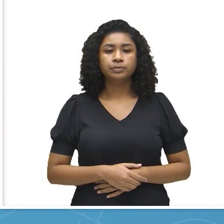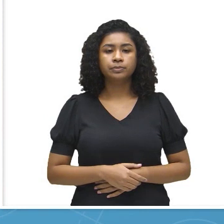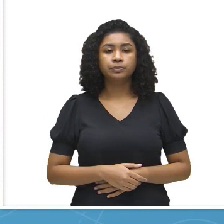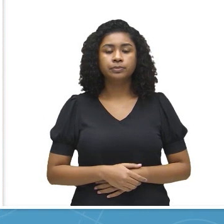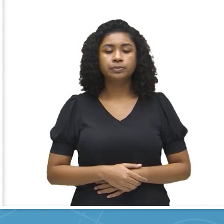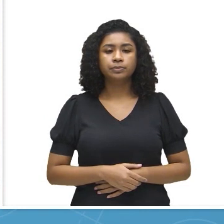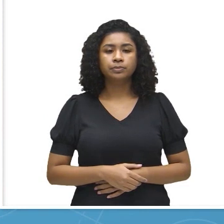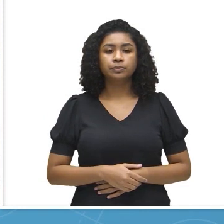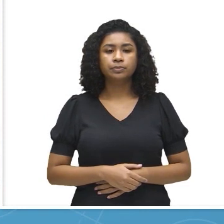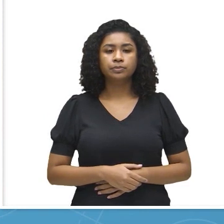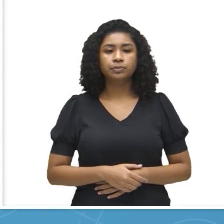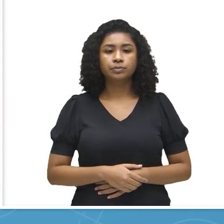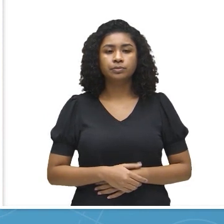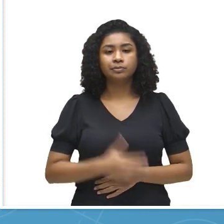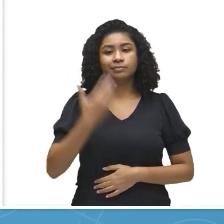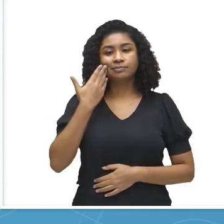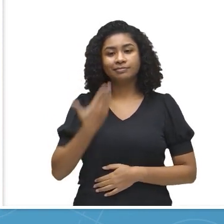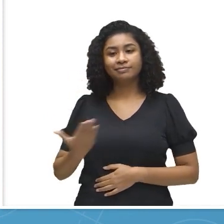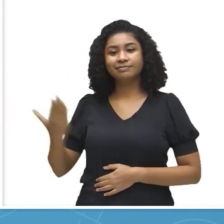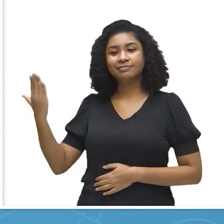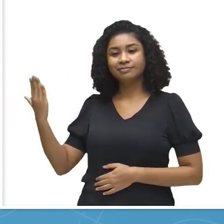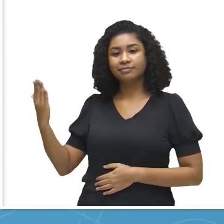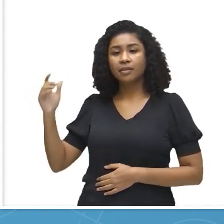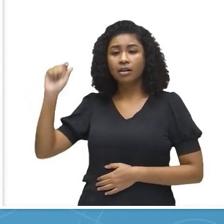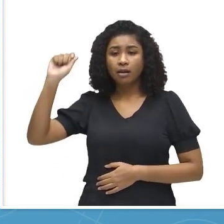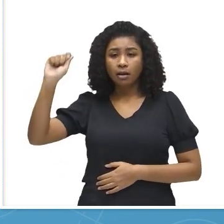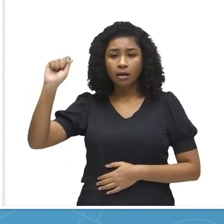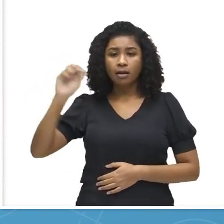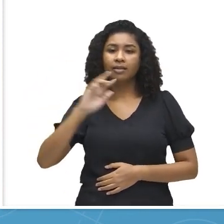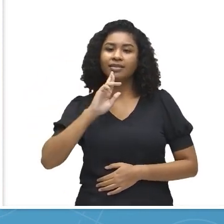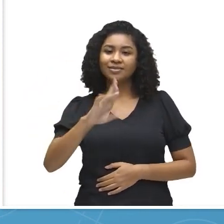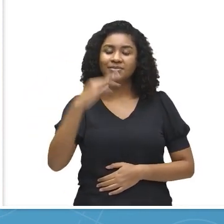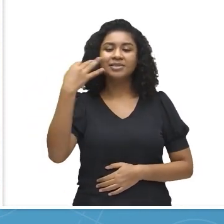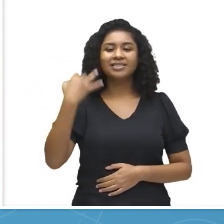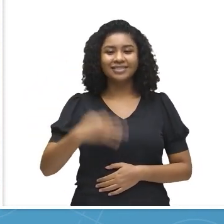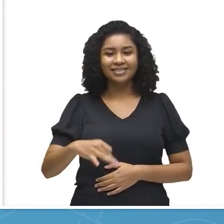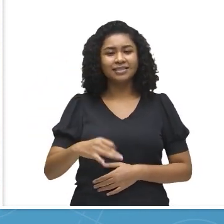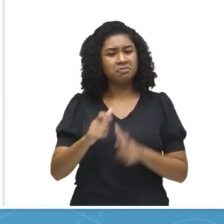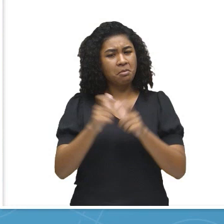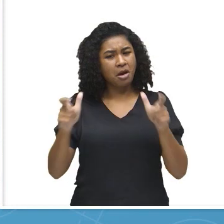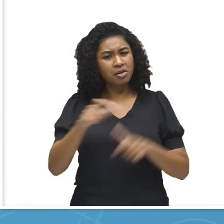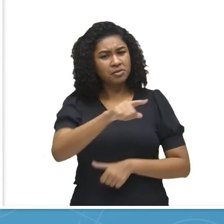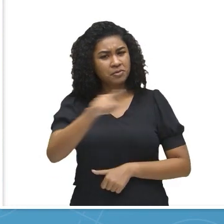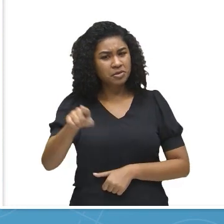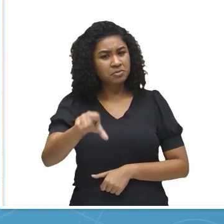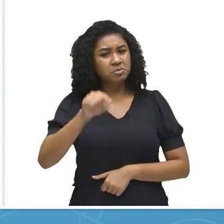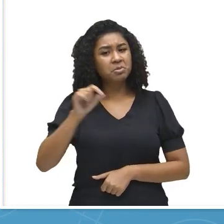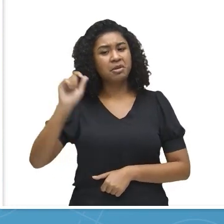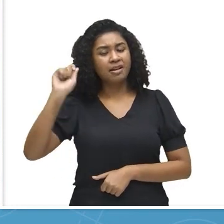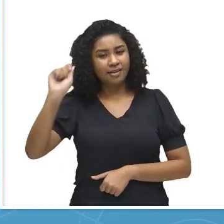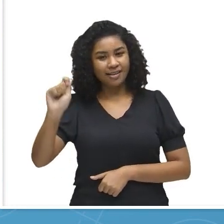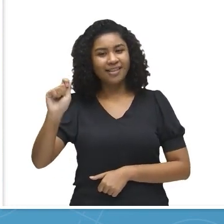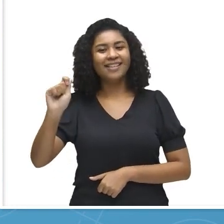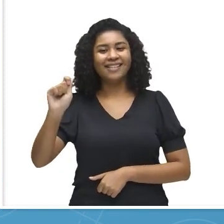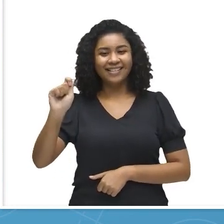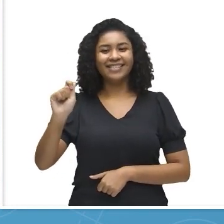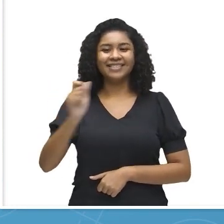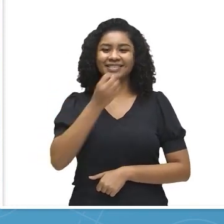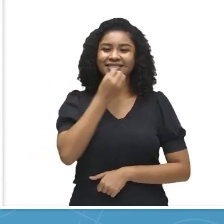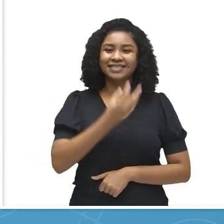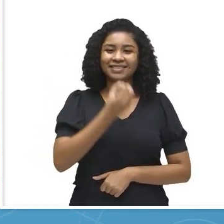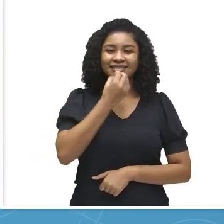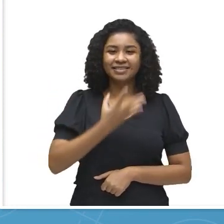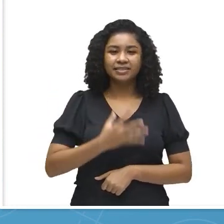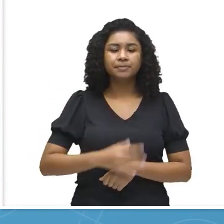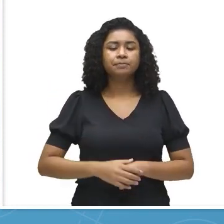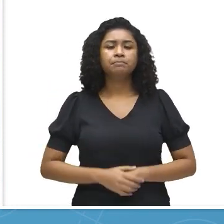Gabarito é a alternativa A. Basicamente, a maioria que vocês responderam, a Maria respondeu, que diz o seguinte